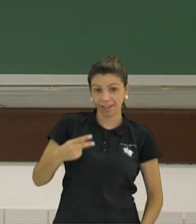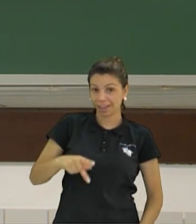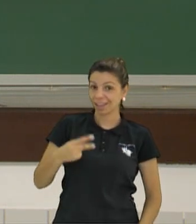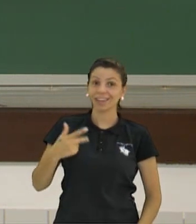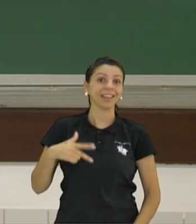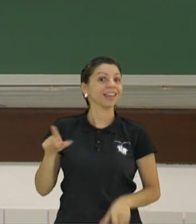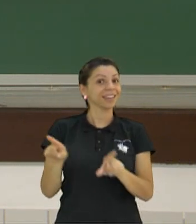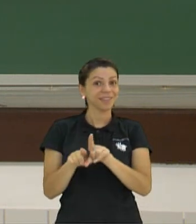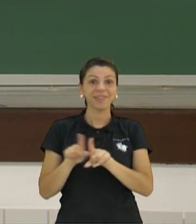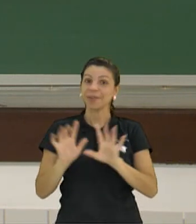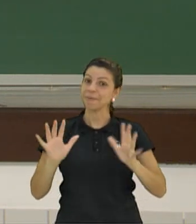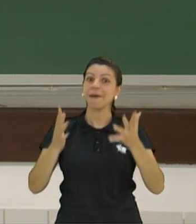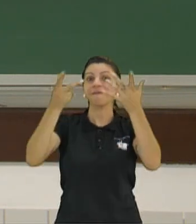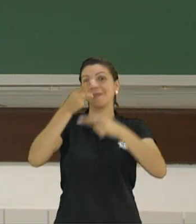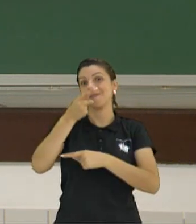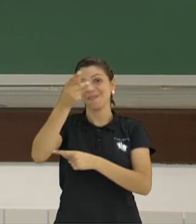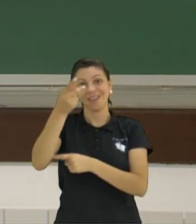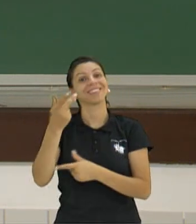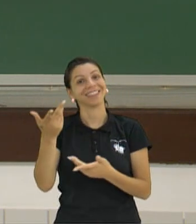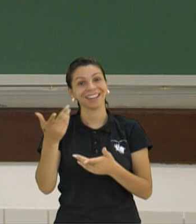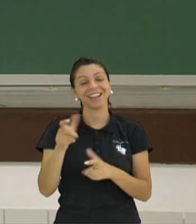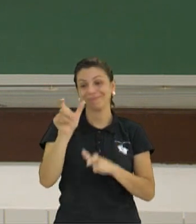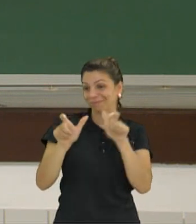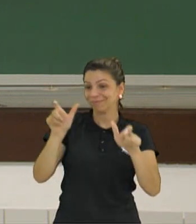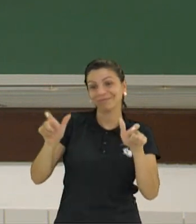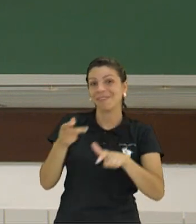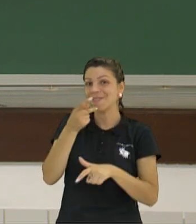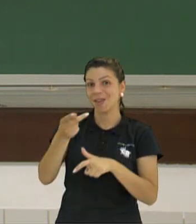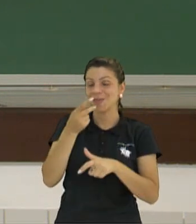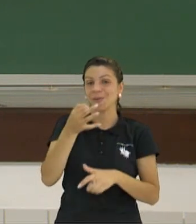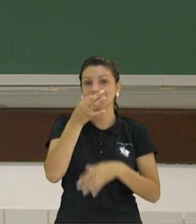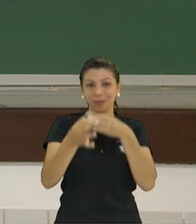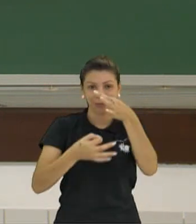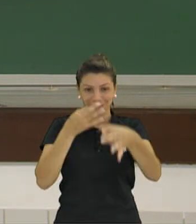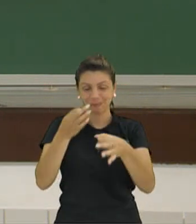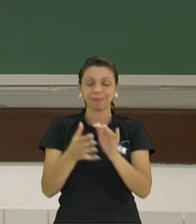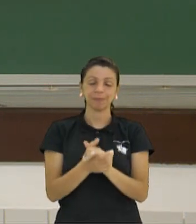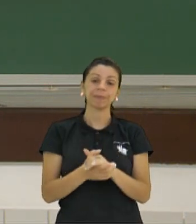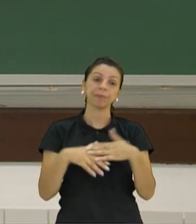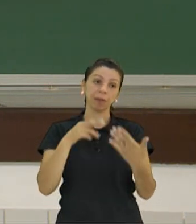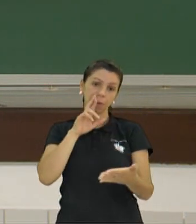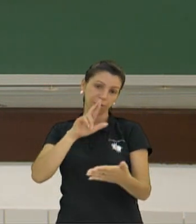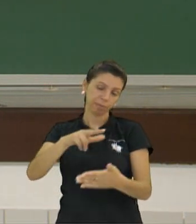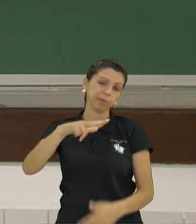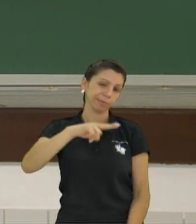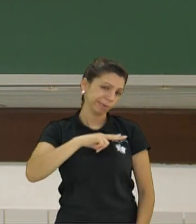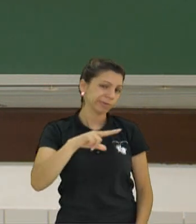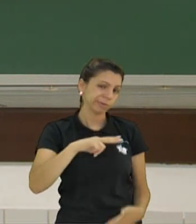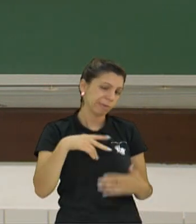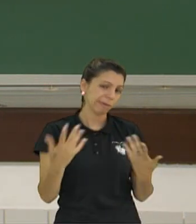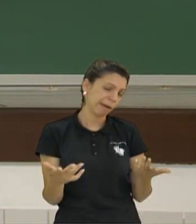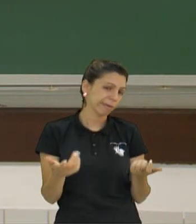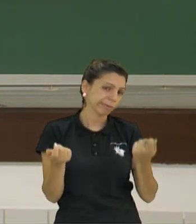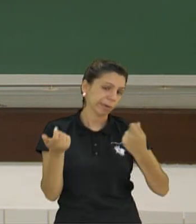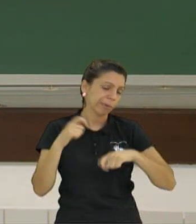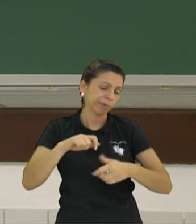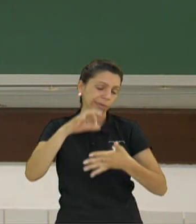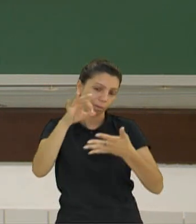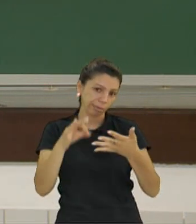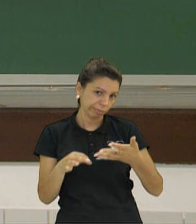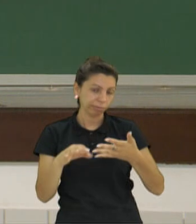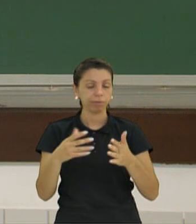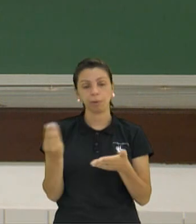todo mundo tinha uma festa para falar o nome aqui, né? Então a resposta é pessoal, não tem como a gente corrigir.